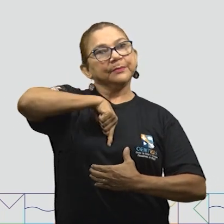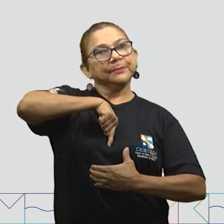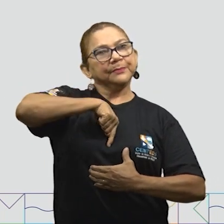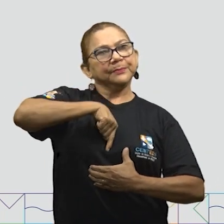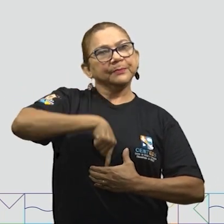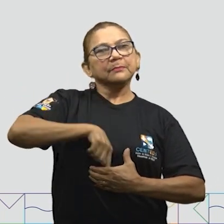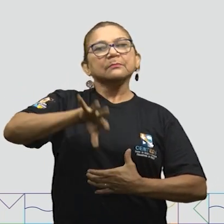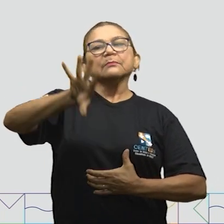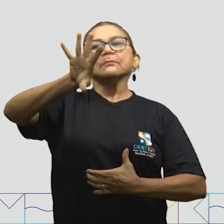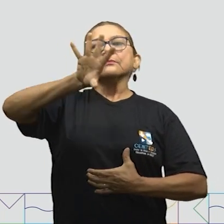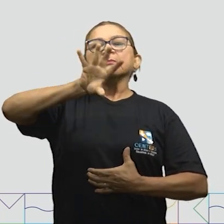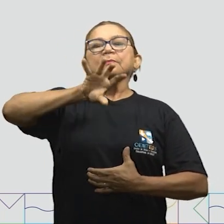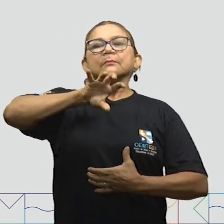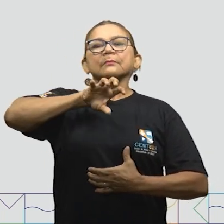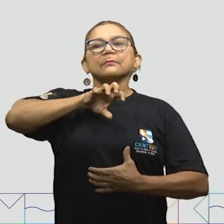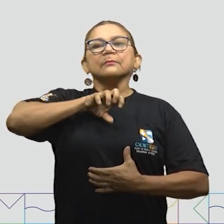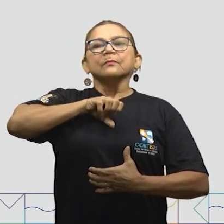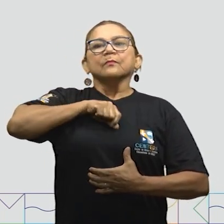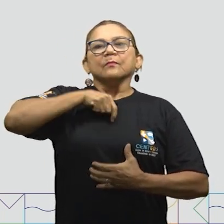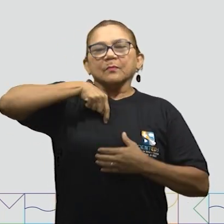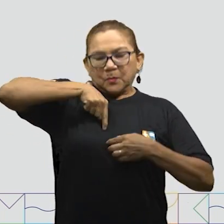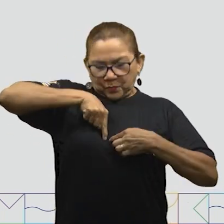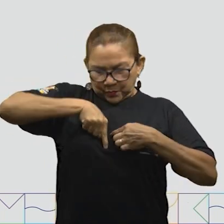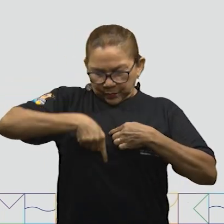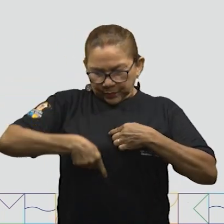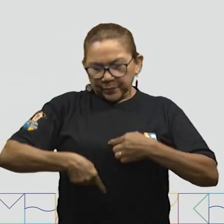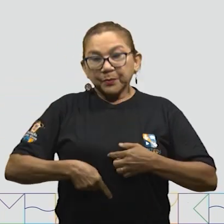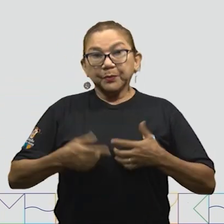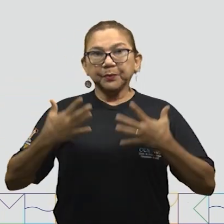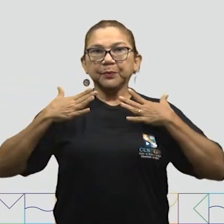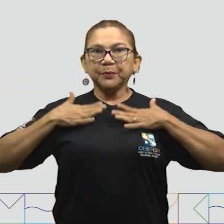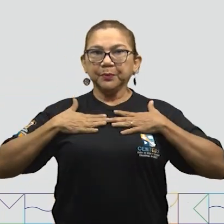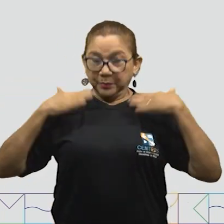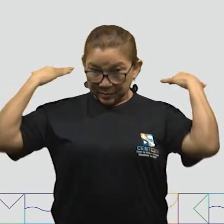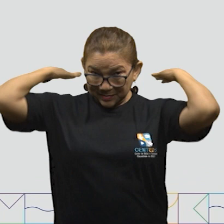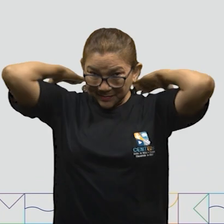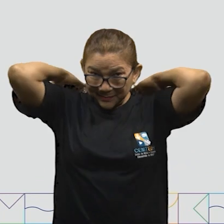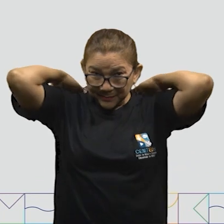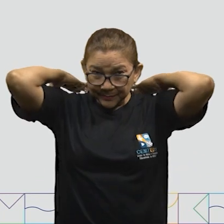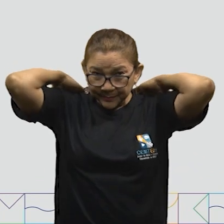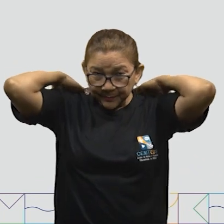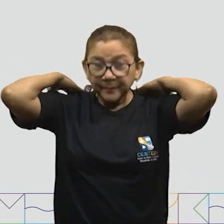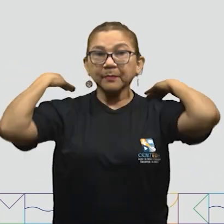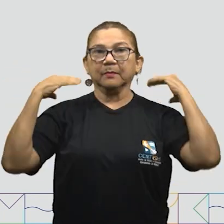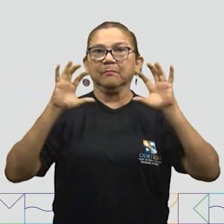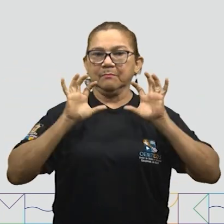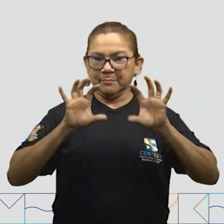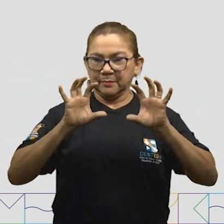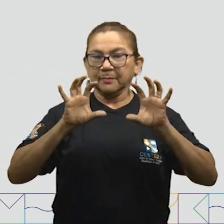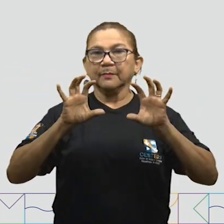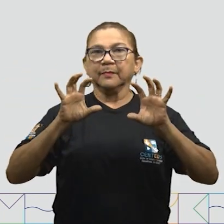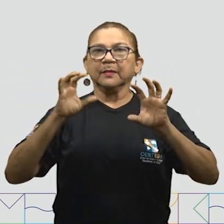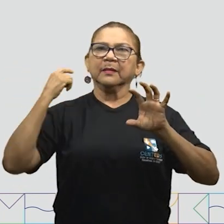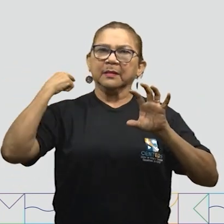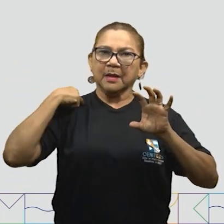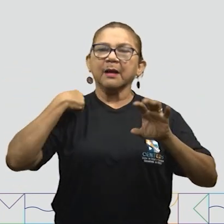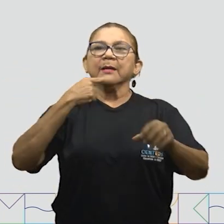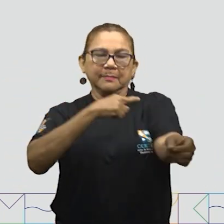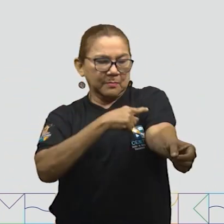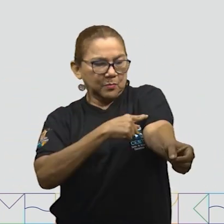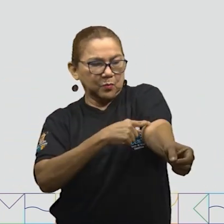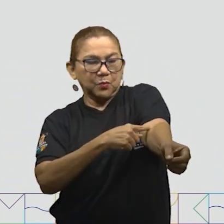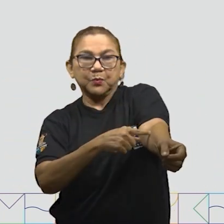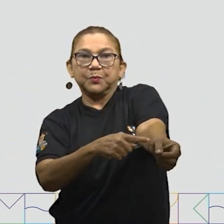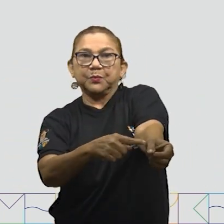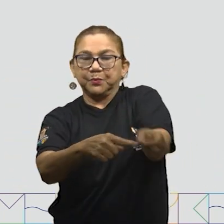pela respiração e sendo absorvido pelo pulmão. Em seguida, o gás oxigênio vai para o sangue, que leva